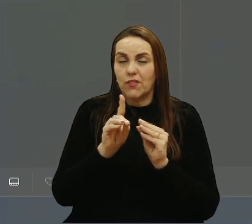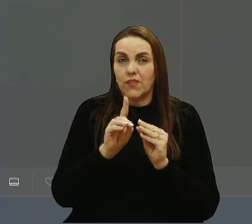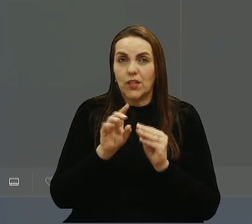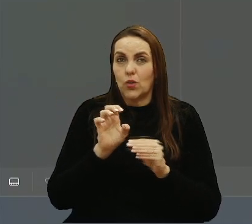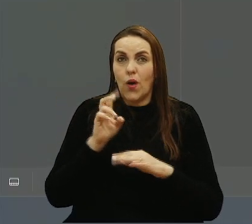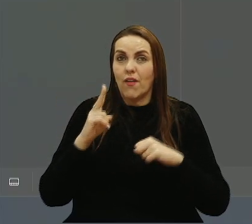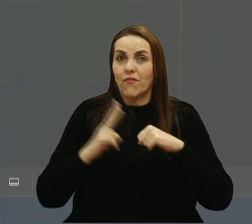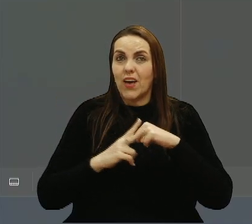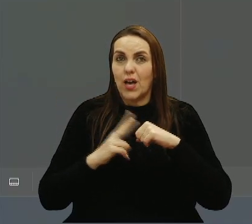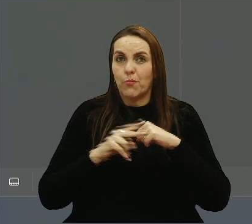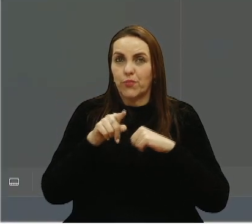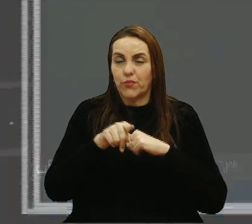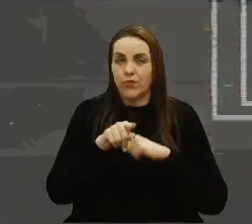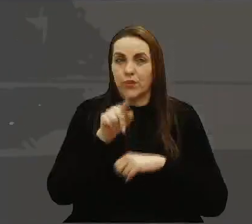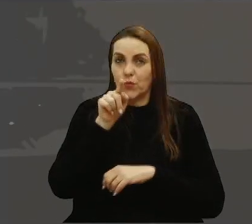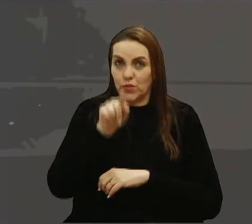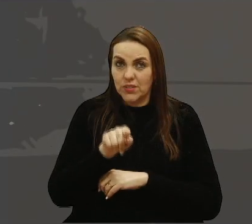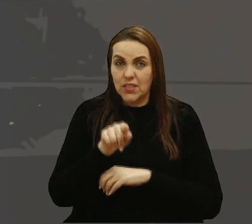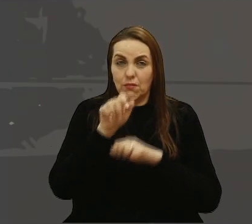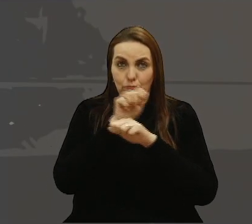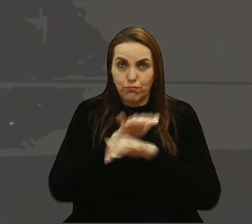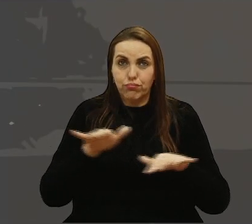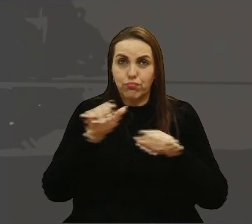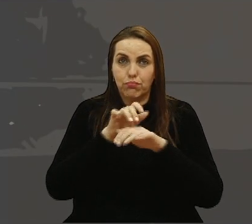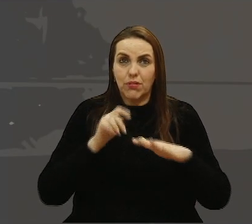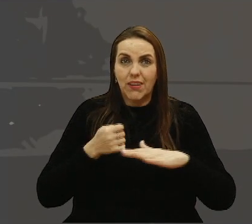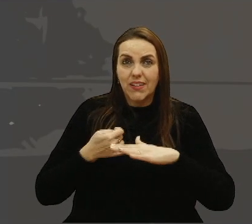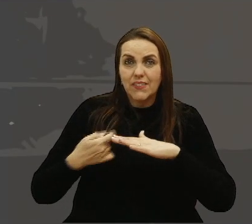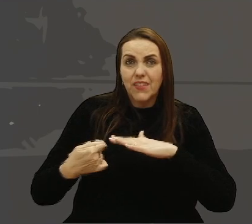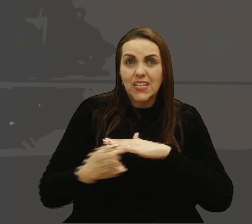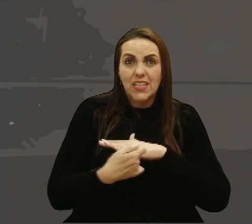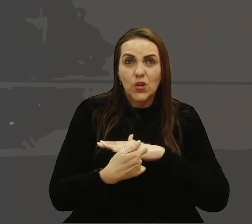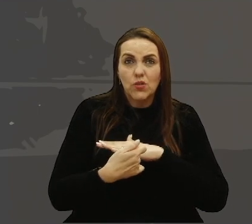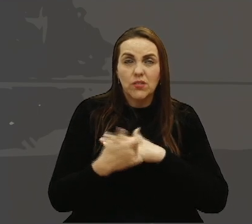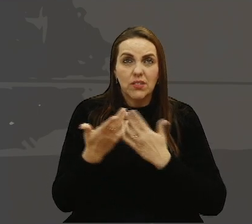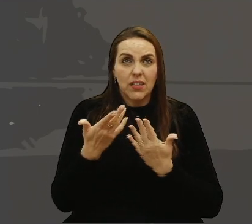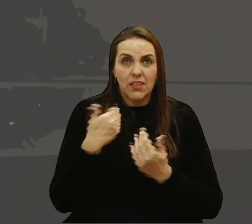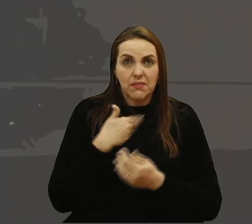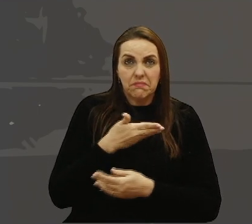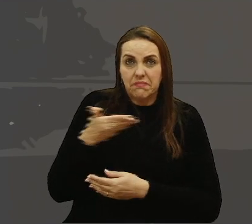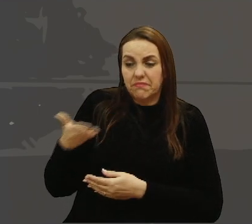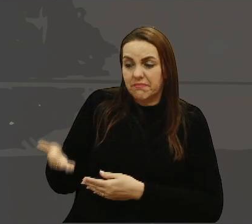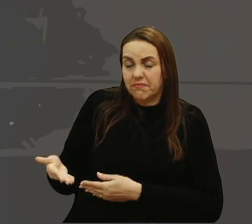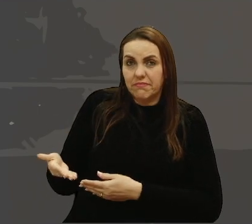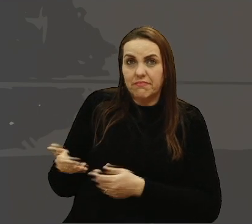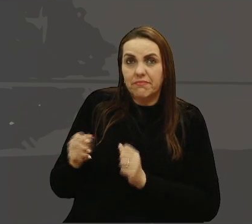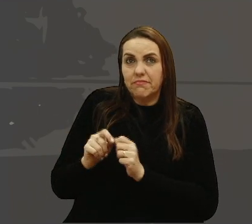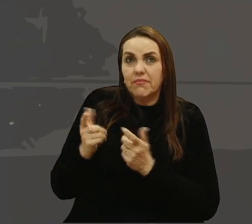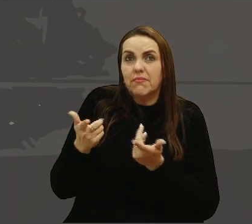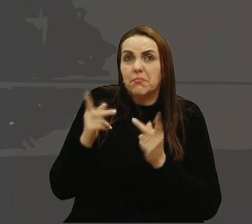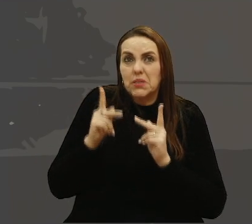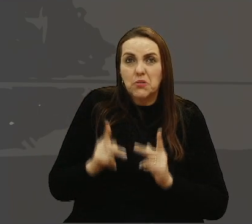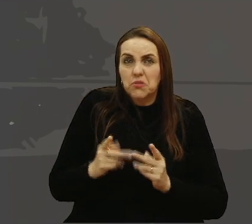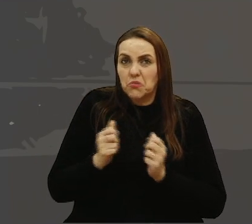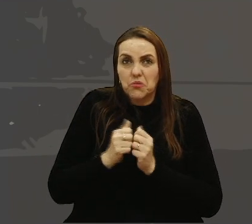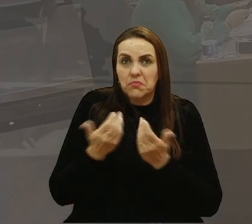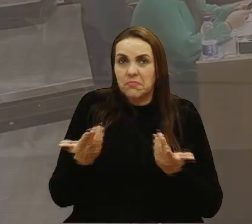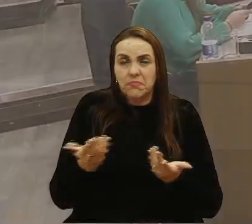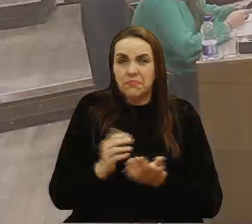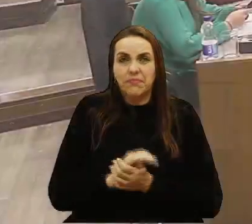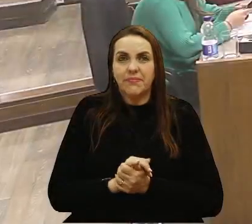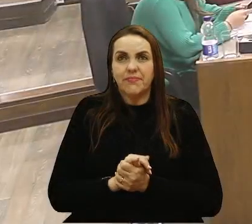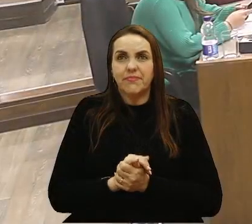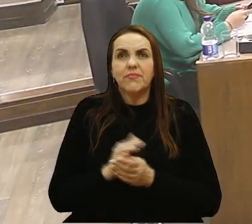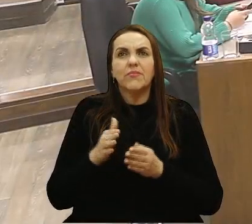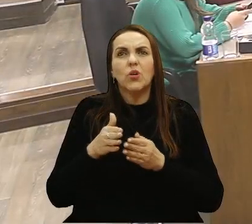verbo. Você é disseminador de fake news. Boa Eu e parte, quem? vereador. Tem alguém do meu lado aqui? Boa parte, Pois não. Vereador,